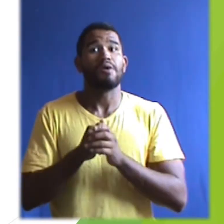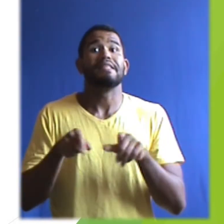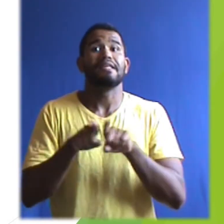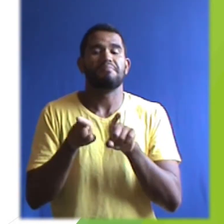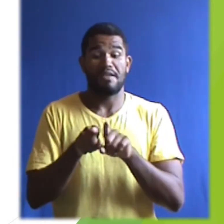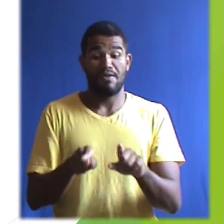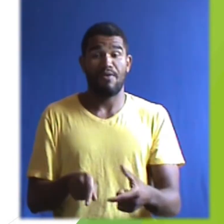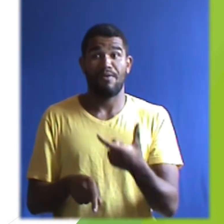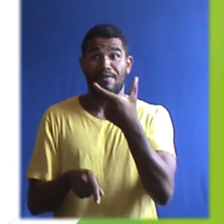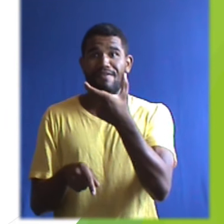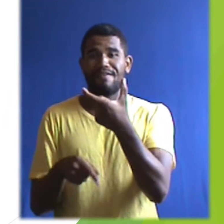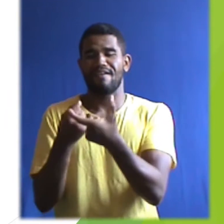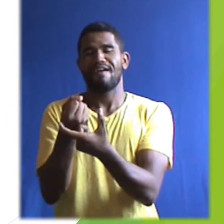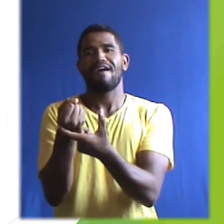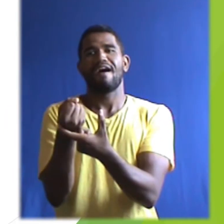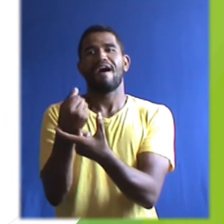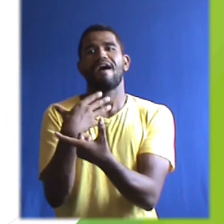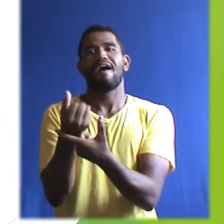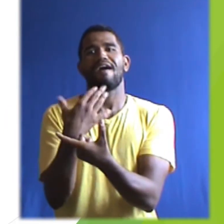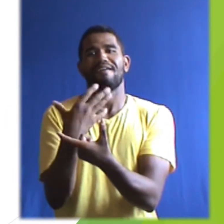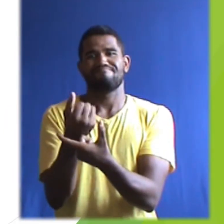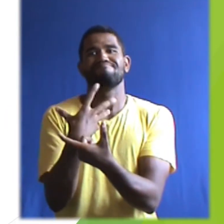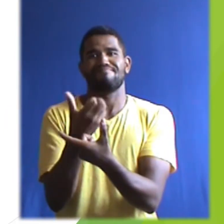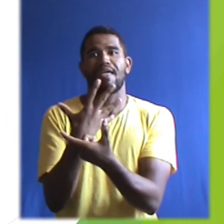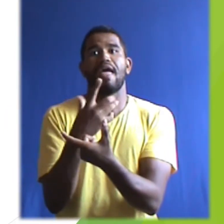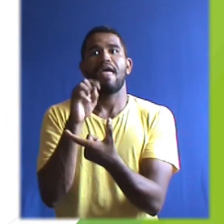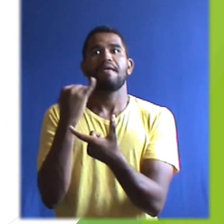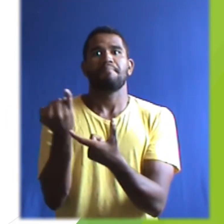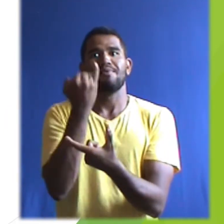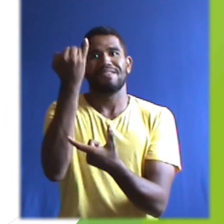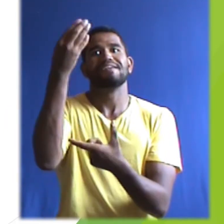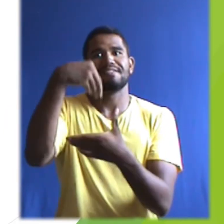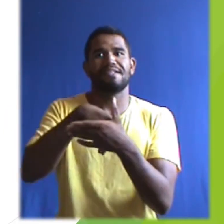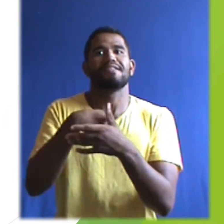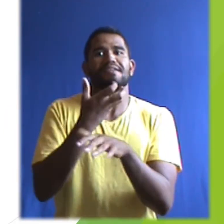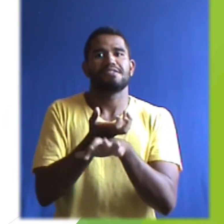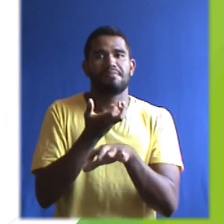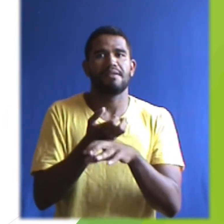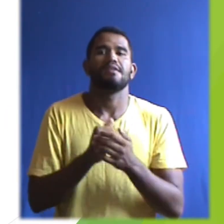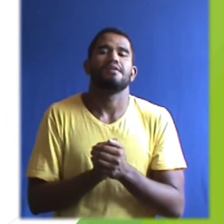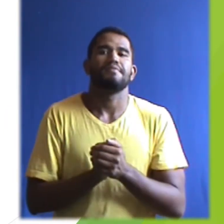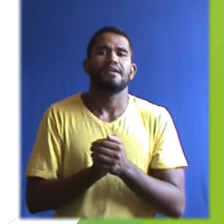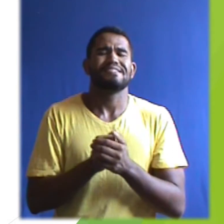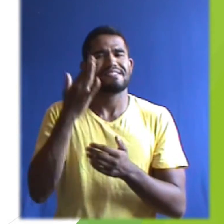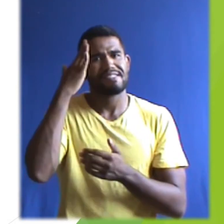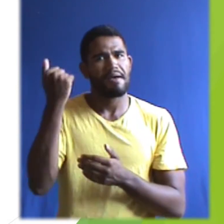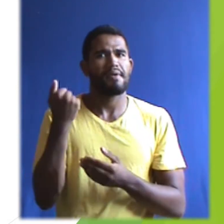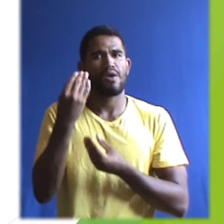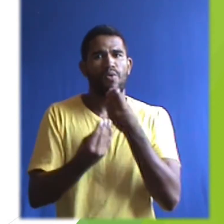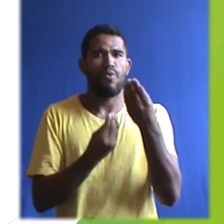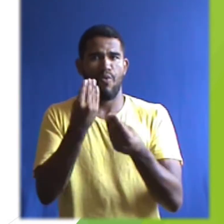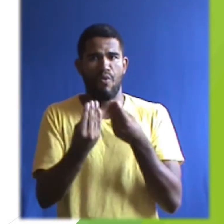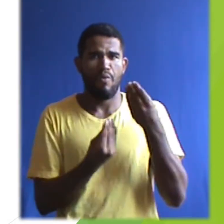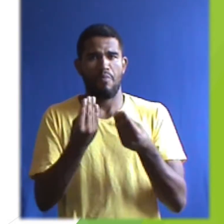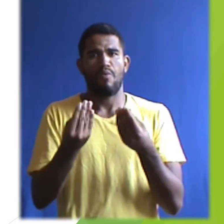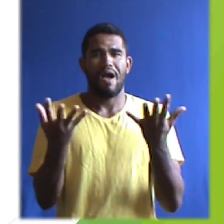alfabetização, o que o aluno precisa saber para se alfabetizar, diagnóstico dos níveis de